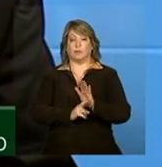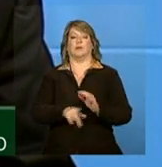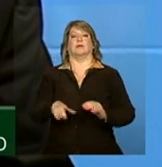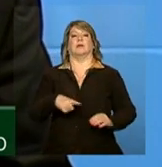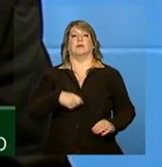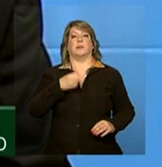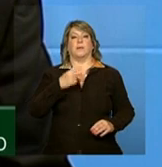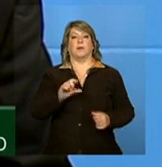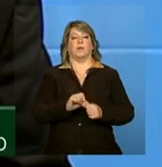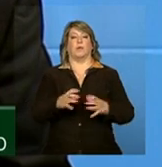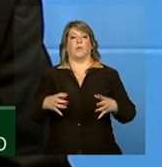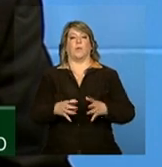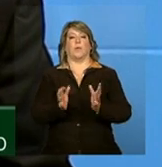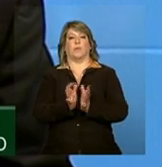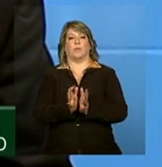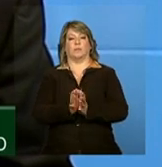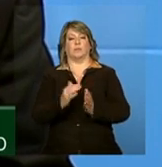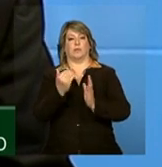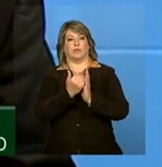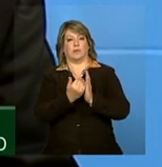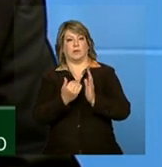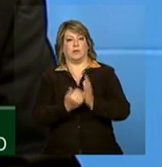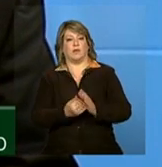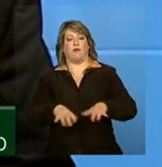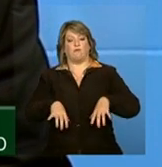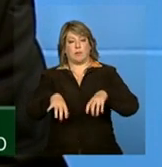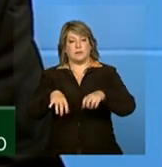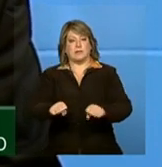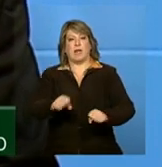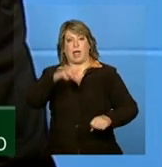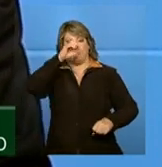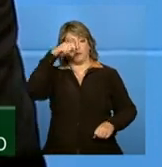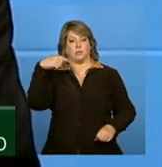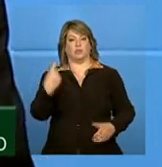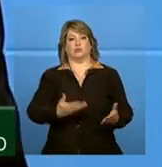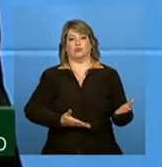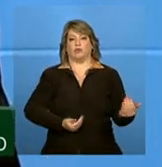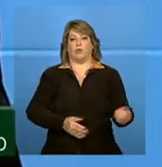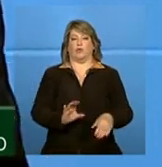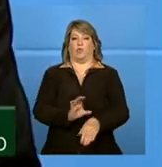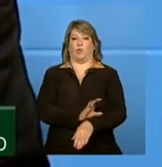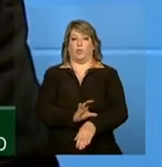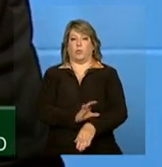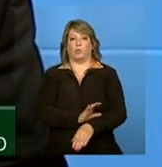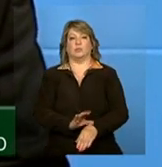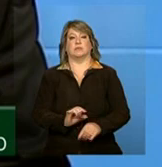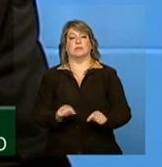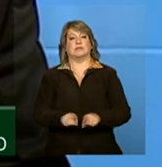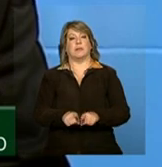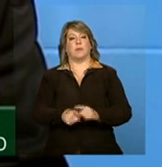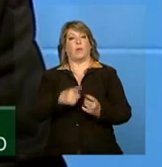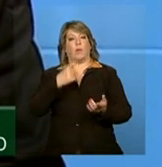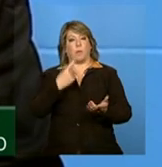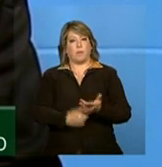eficaz, desenvolvimento de programas de formação e aprendizado para os jovens e o cumprimento e a implementação